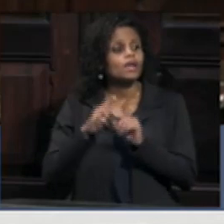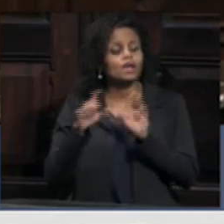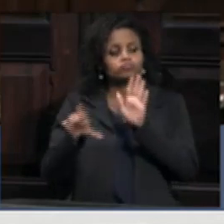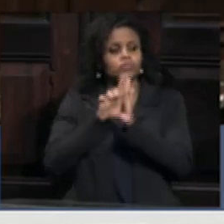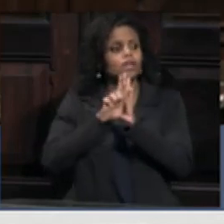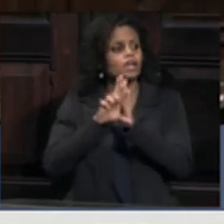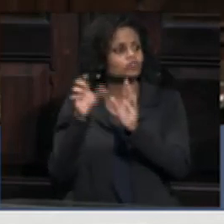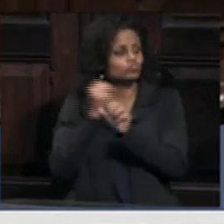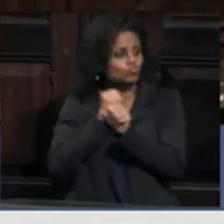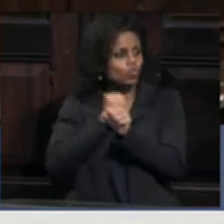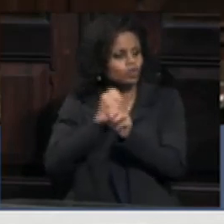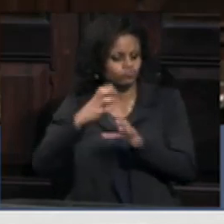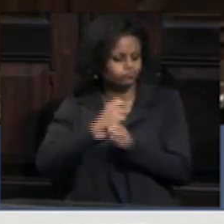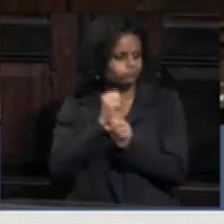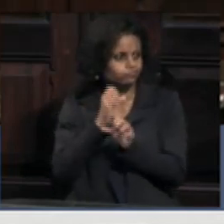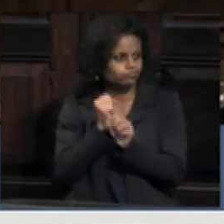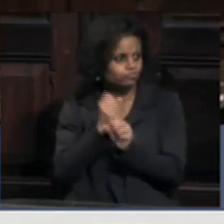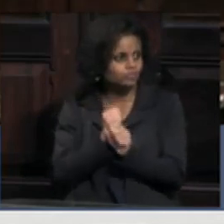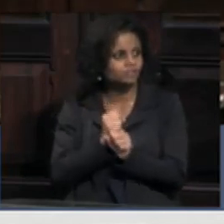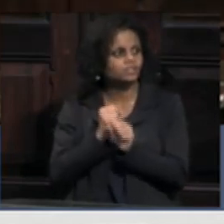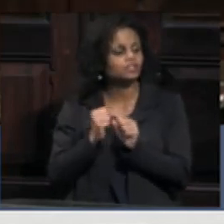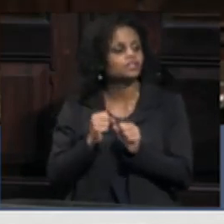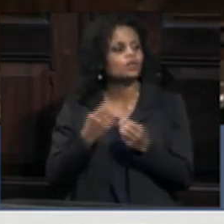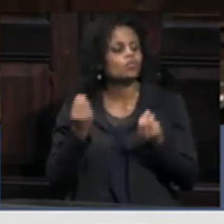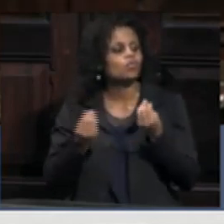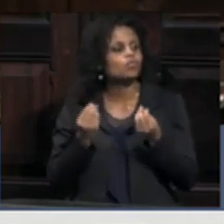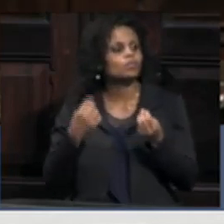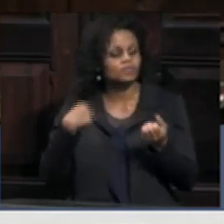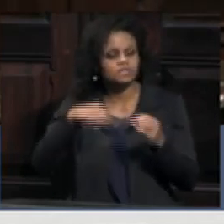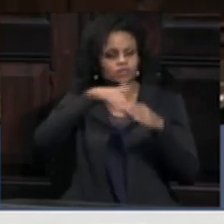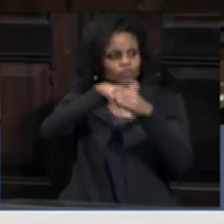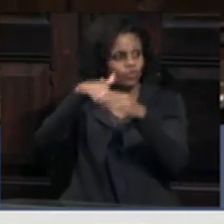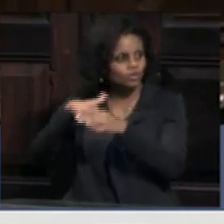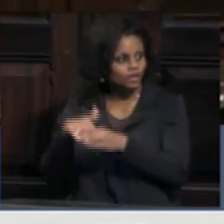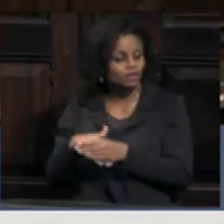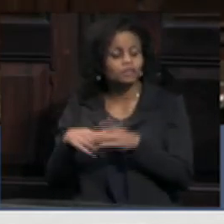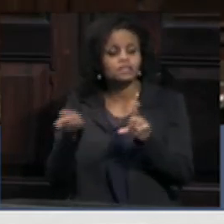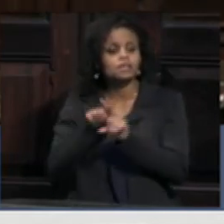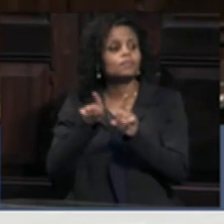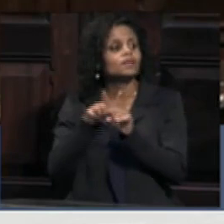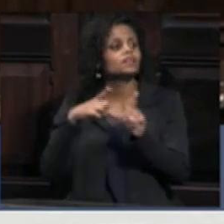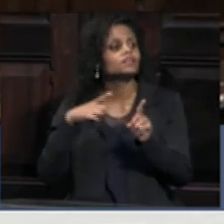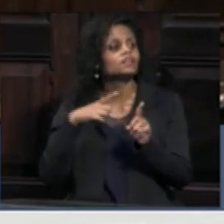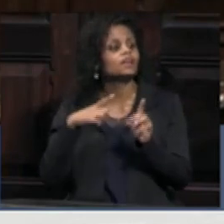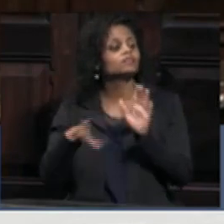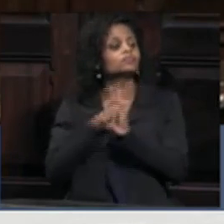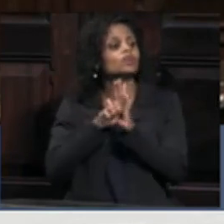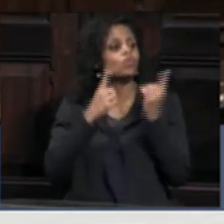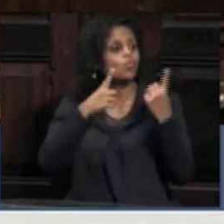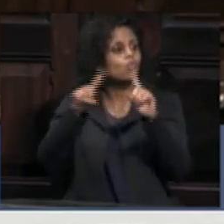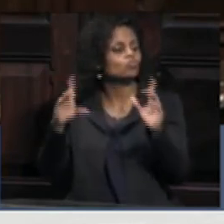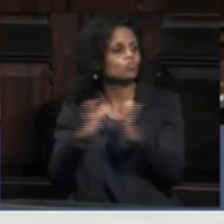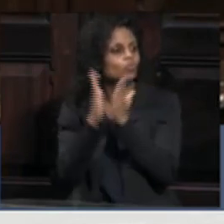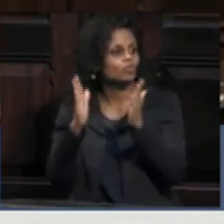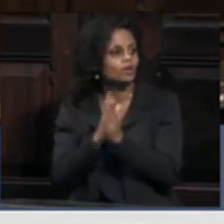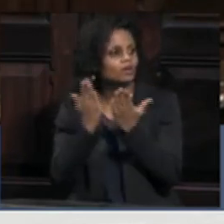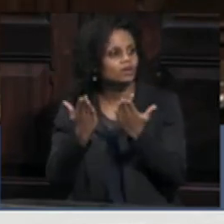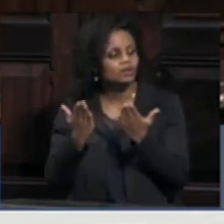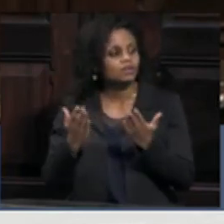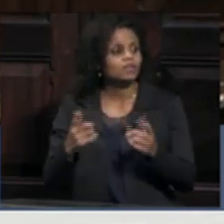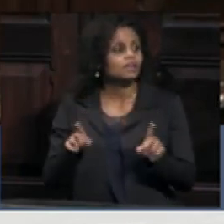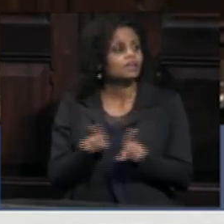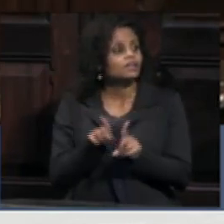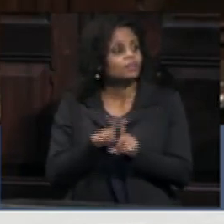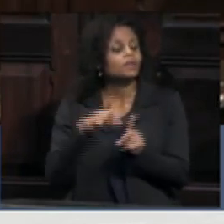votada, tem a prorrogação do Fundo Estadual de Combate à Pobreza, tem a eventual prorrogação do estado de calamidade